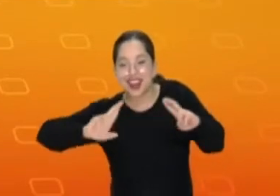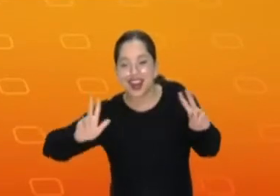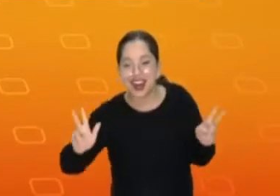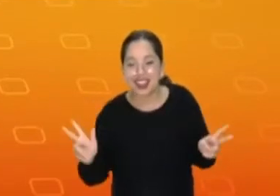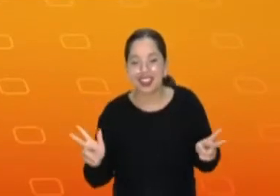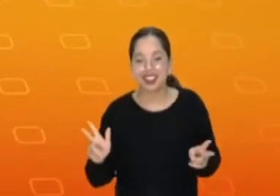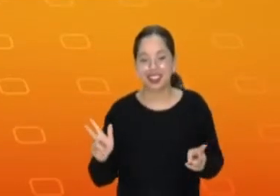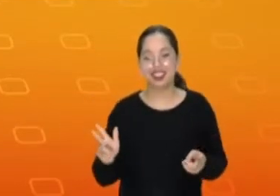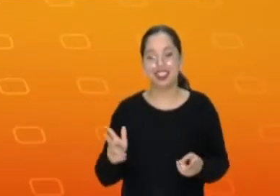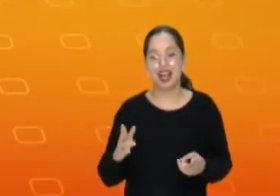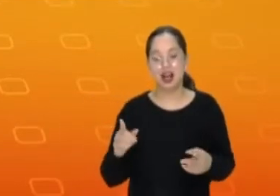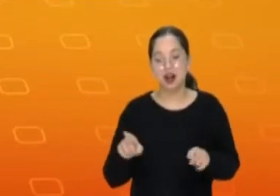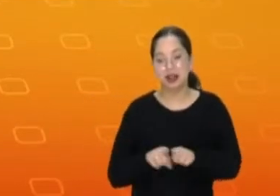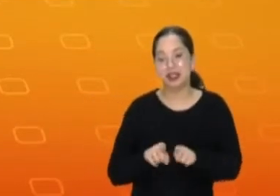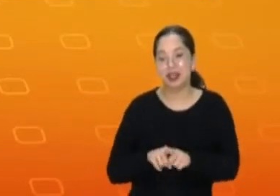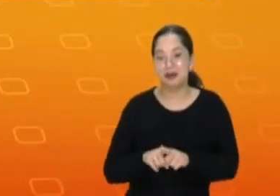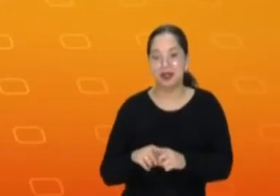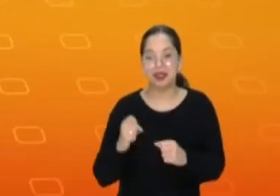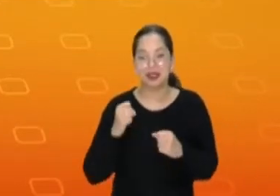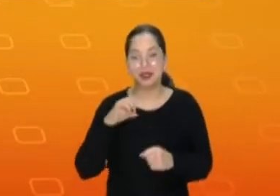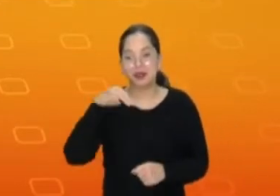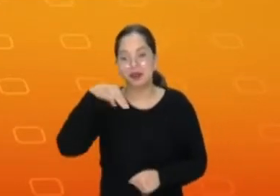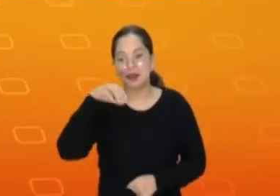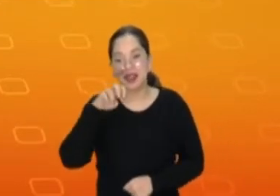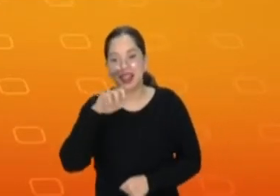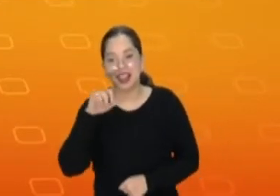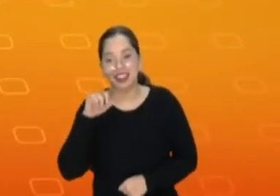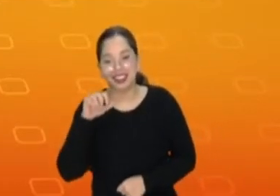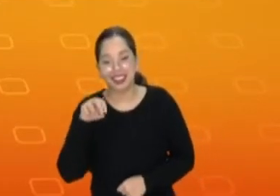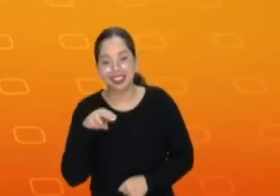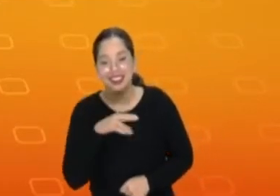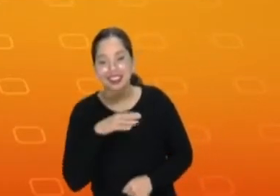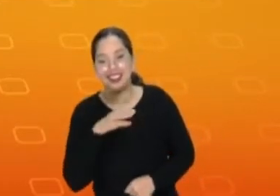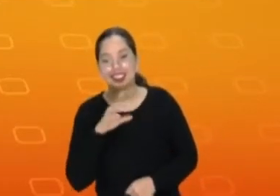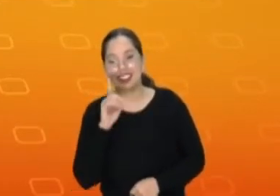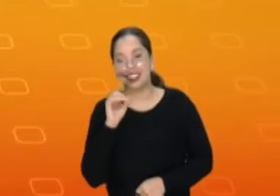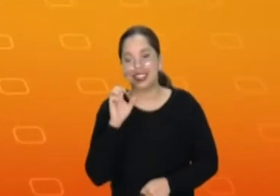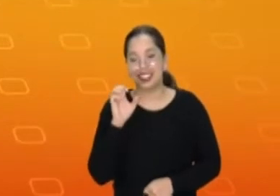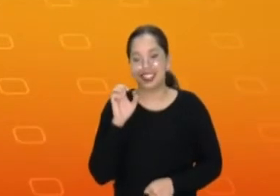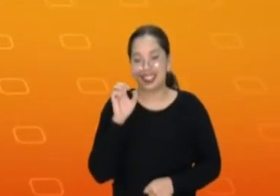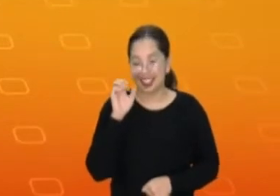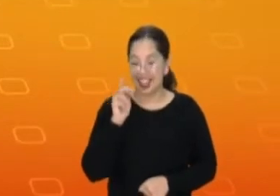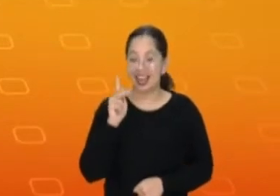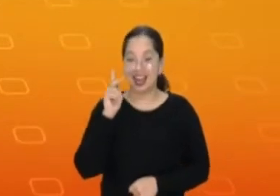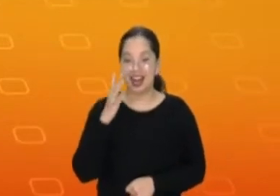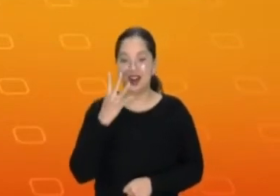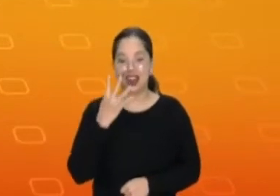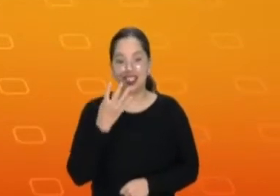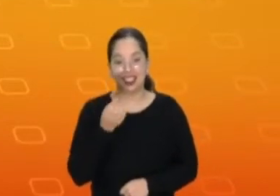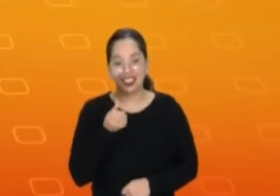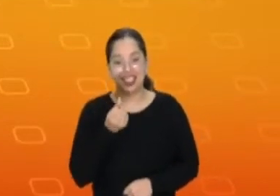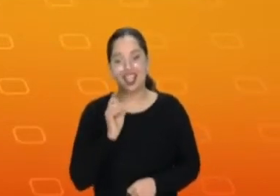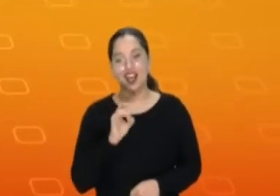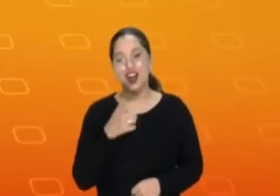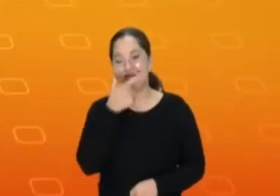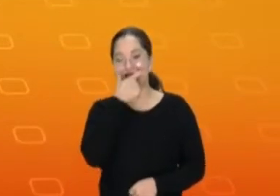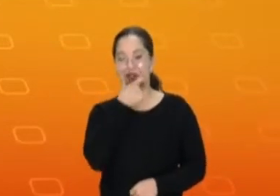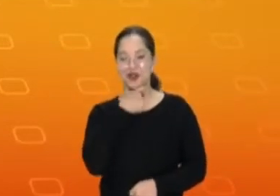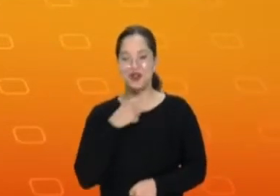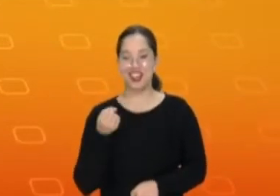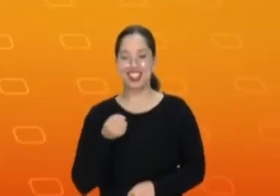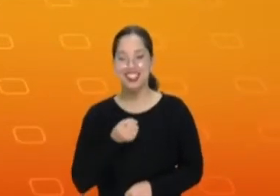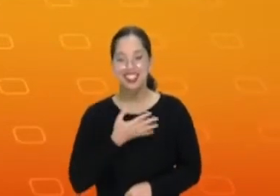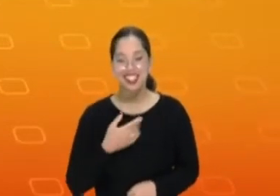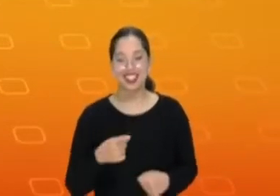que carreguei, mexi em TK46, quadruplex, então só estou com a carinha meio nova, mas sou do lado de trás